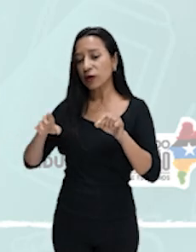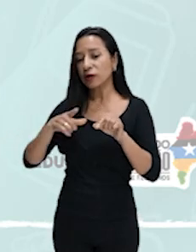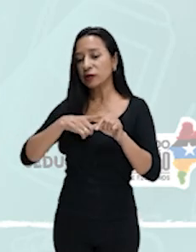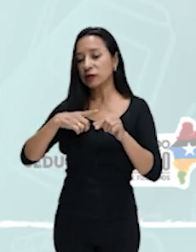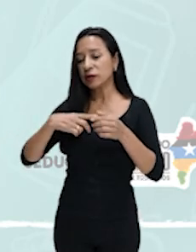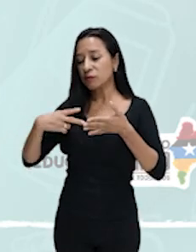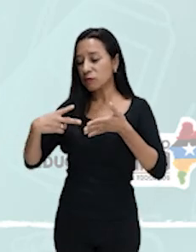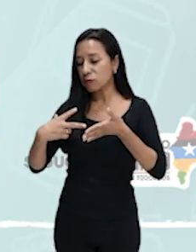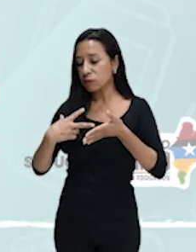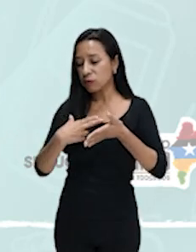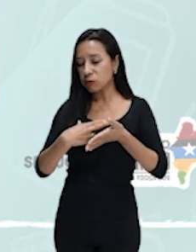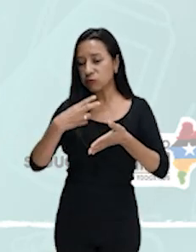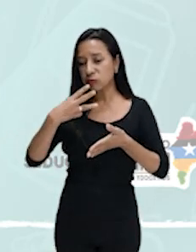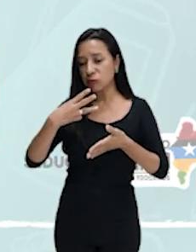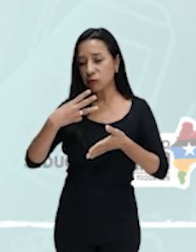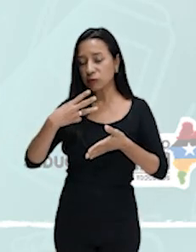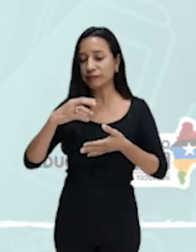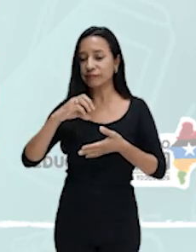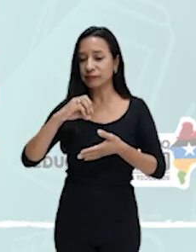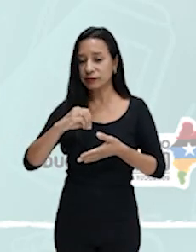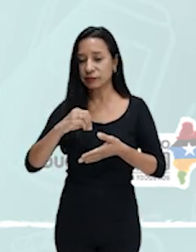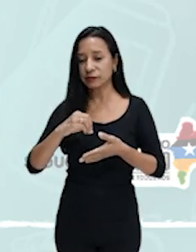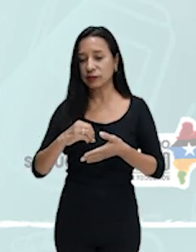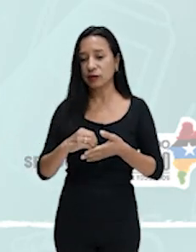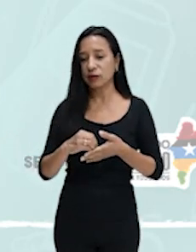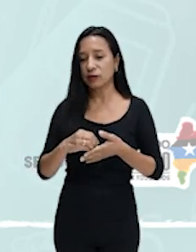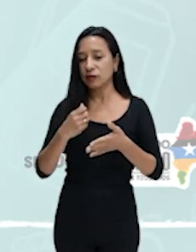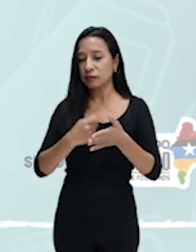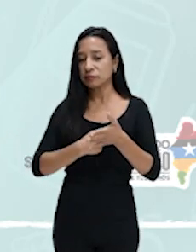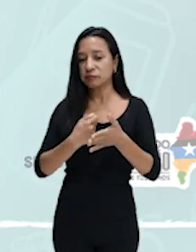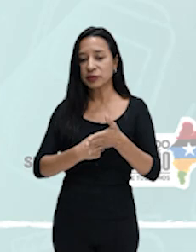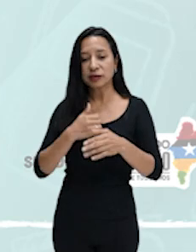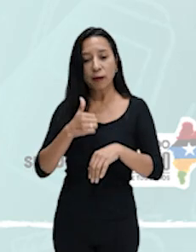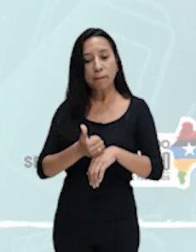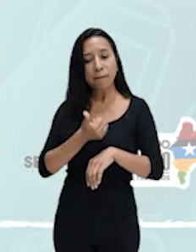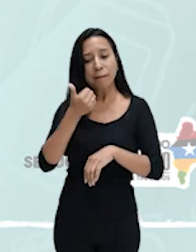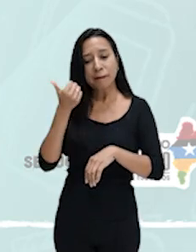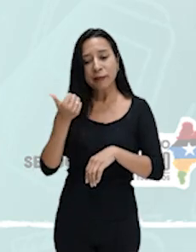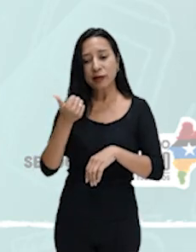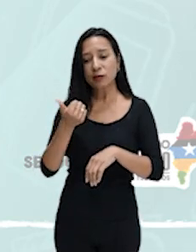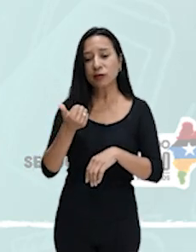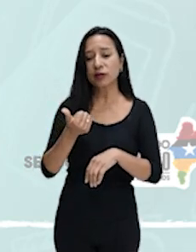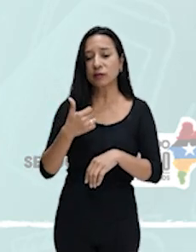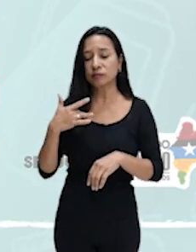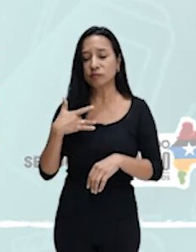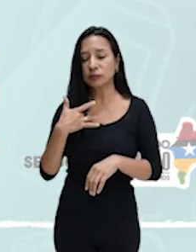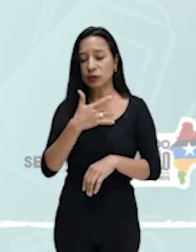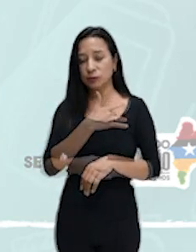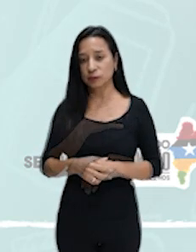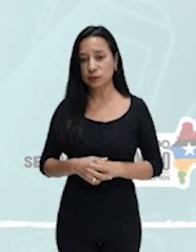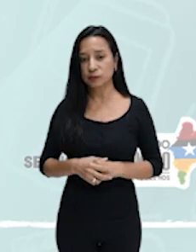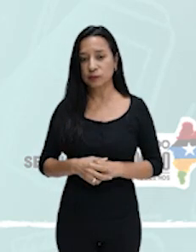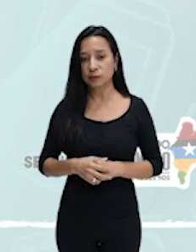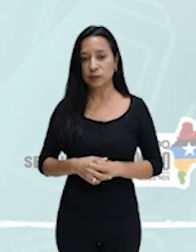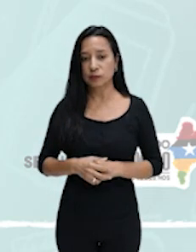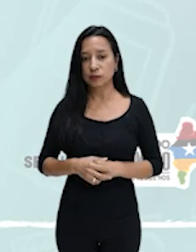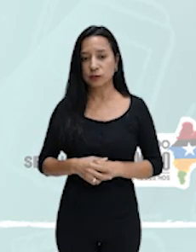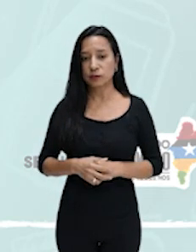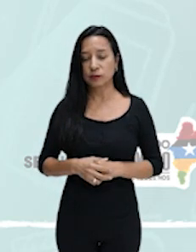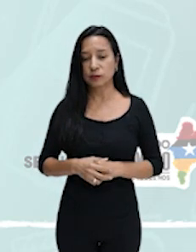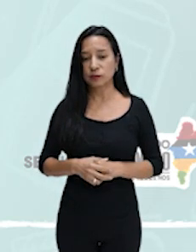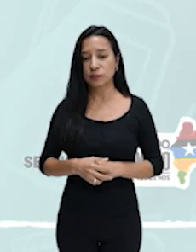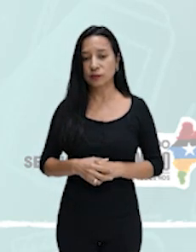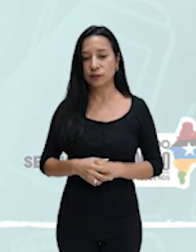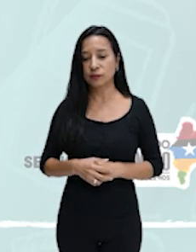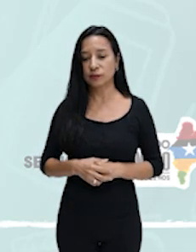de 30 cirurgias, a fim de tentar melhorar os danos e ferimentos causados pelo acidente. Eu não